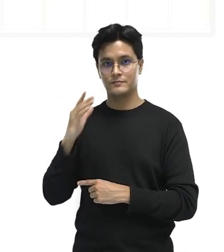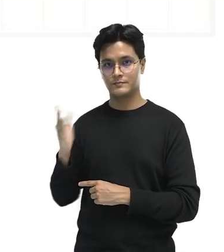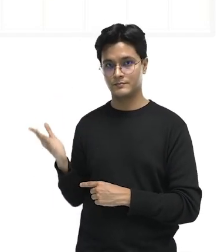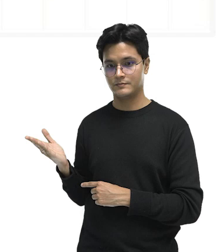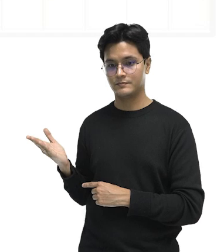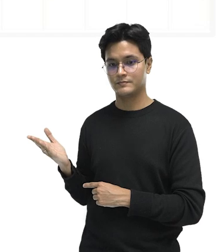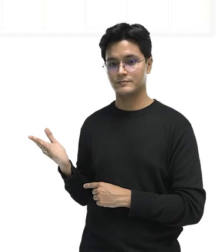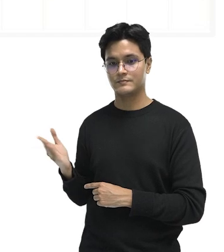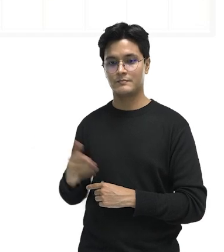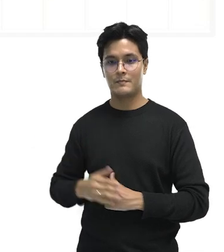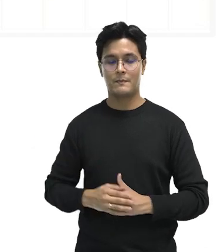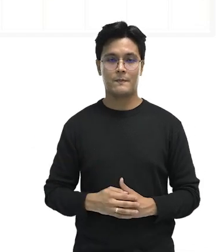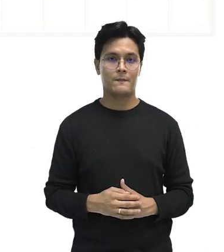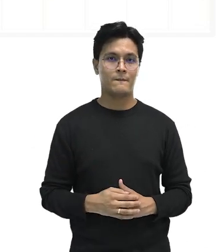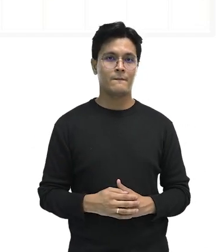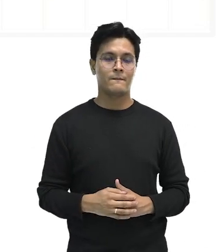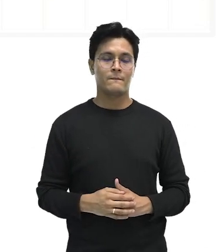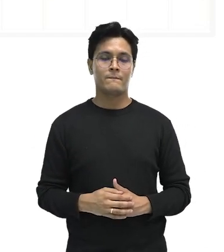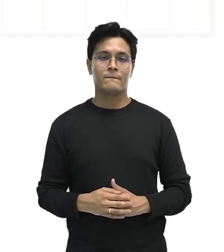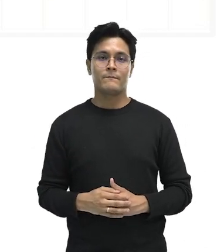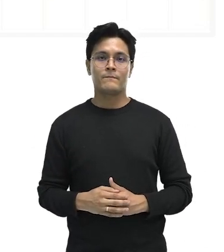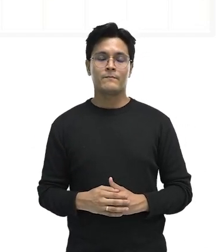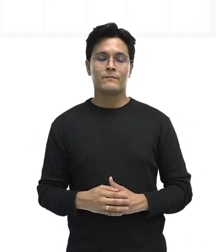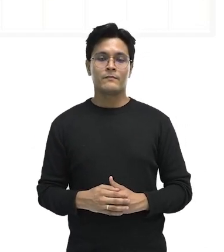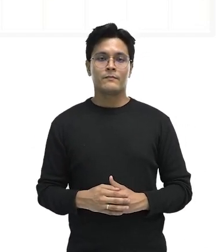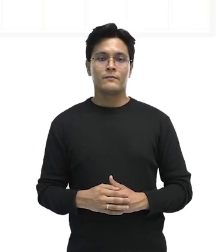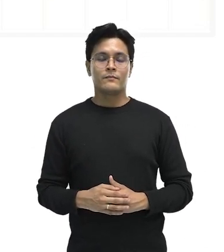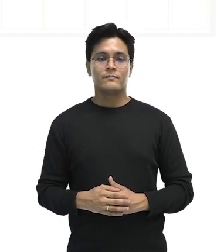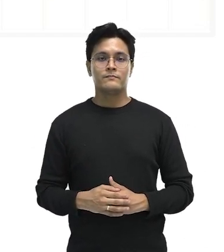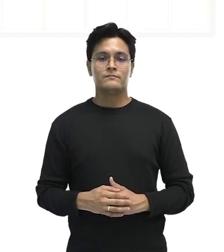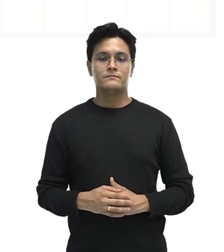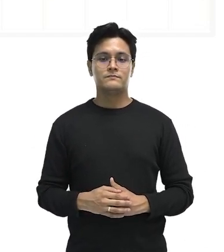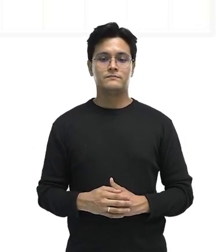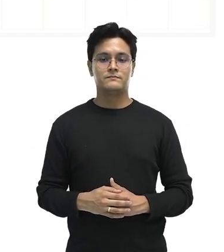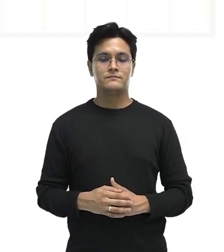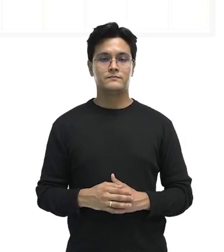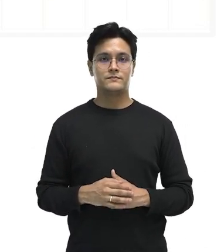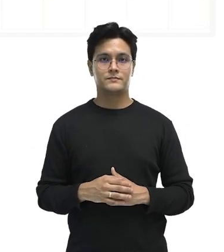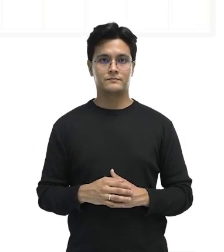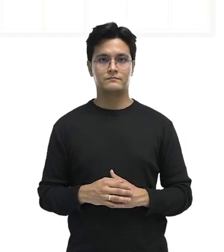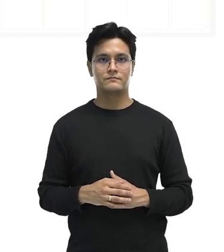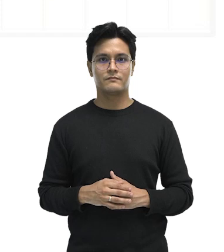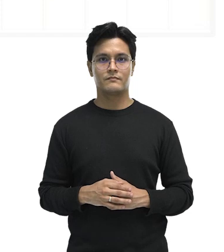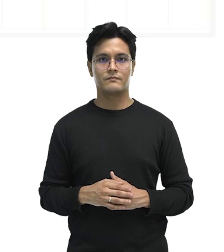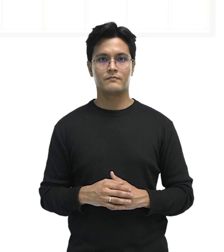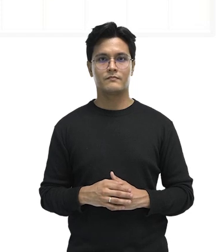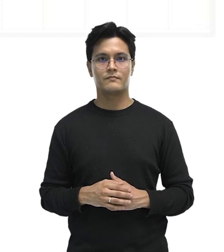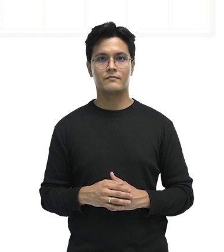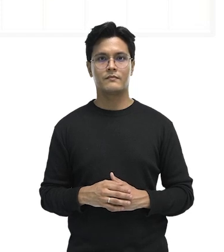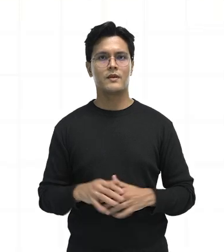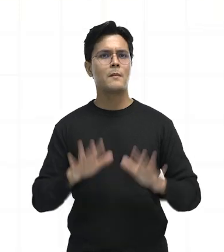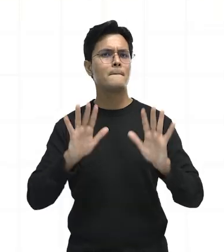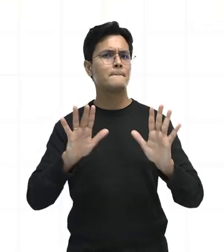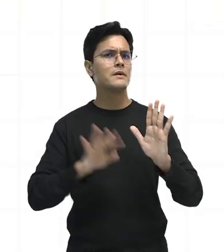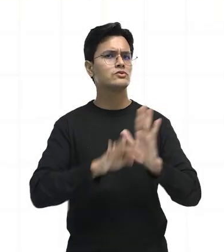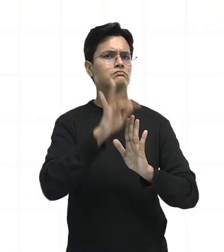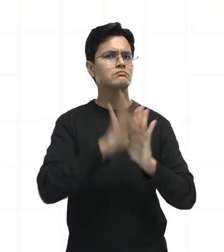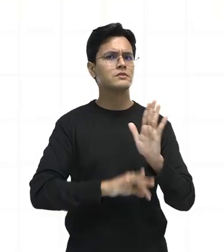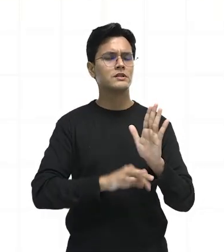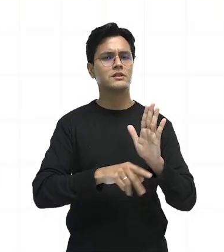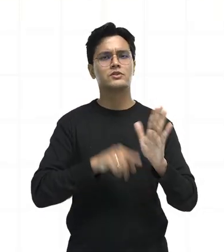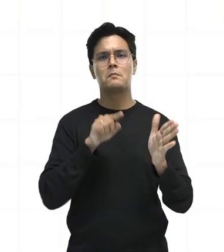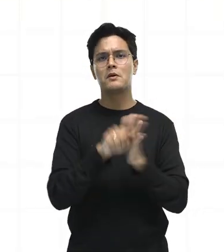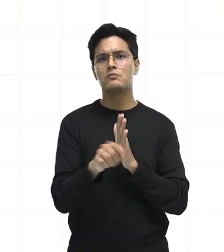centímetros. Tudo bem? Tá, mas vamos ver o que ele quer saber em relação a todo